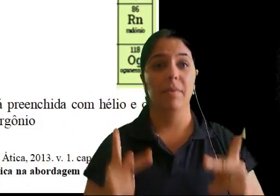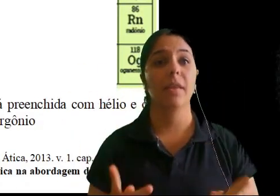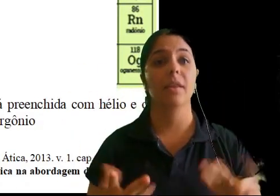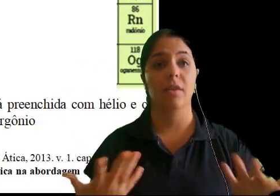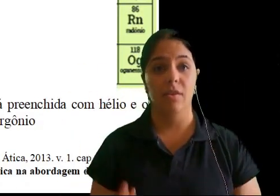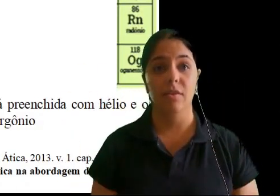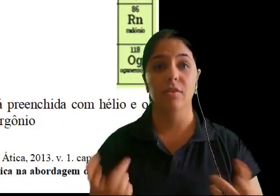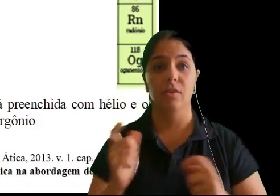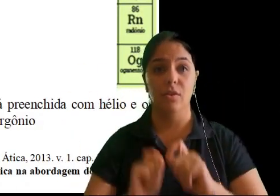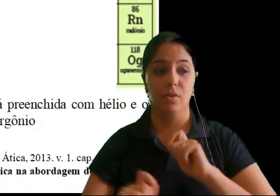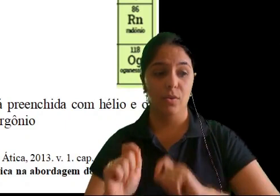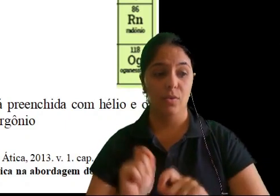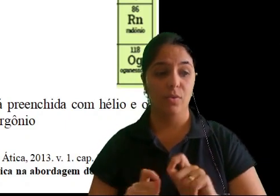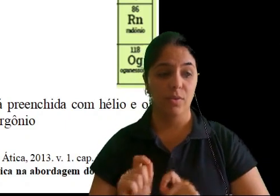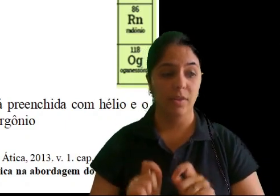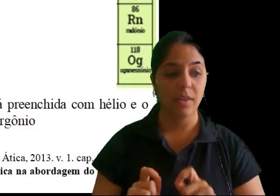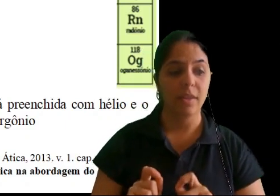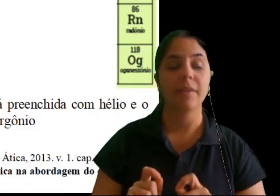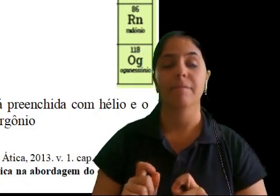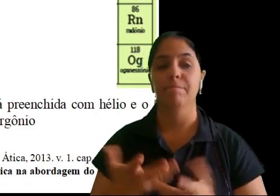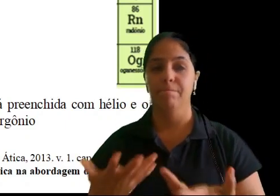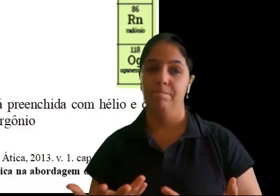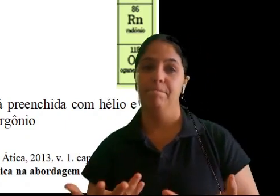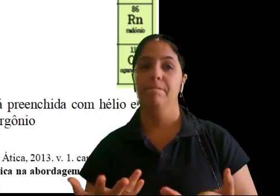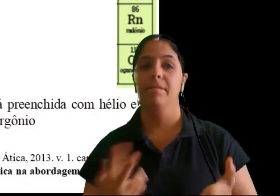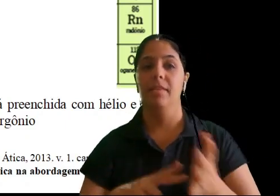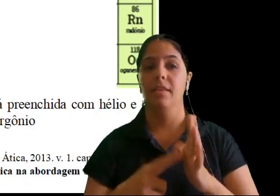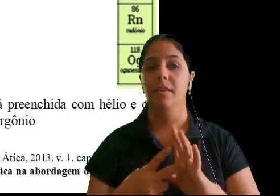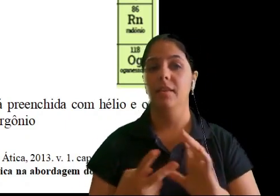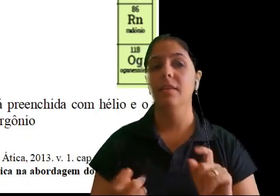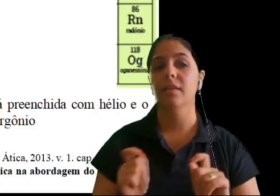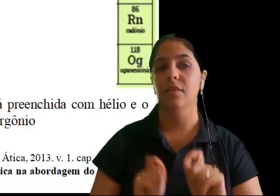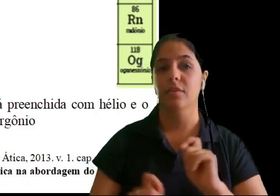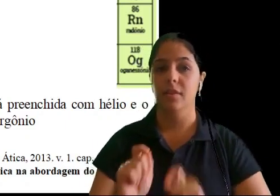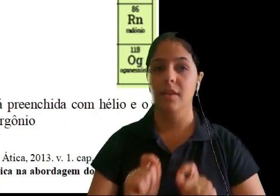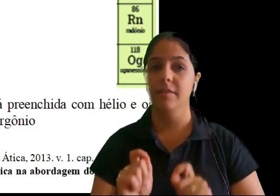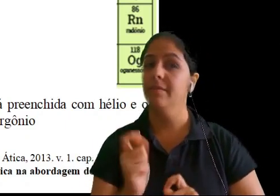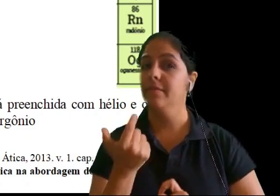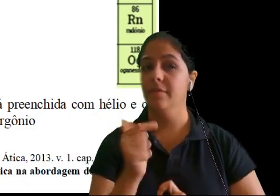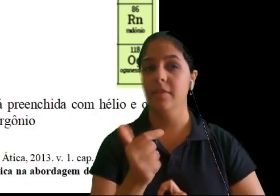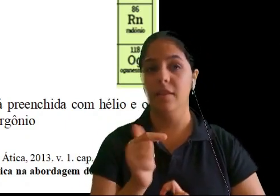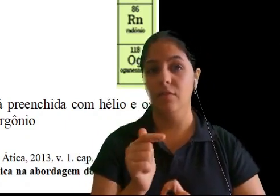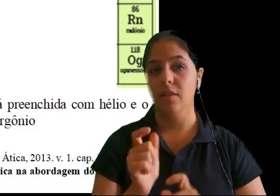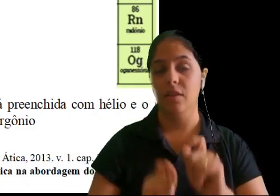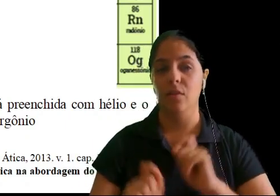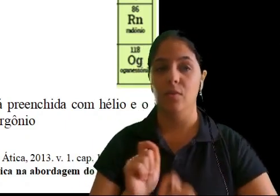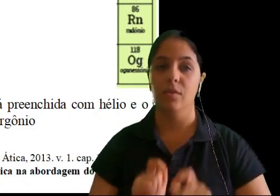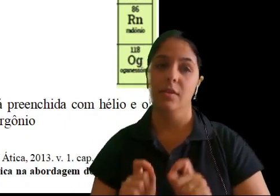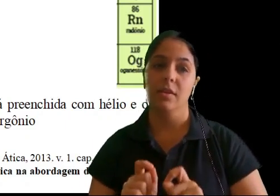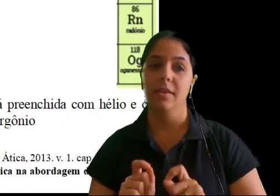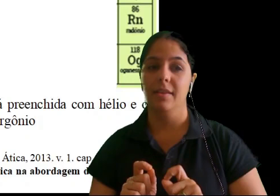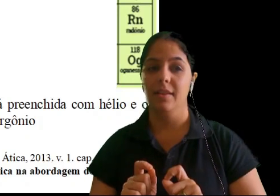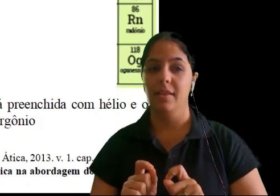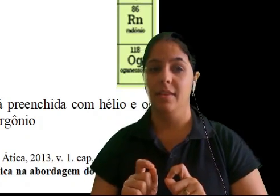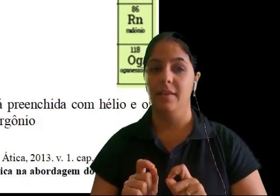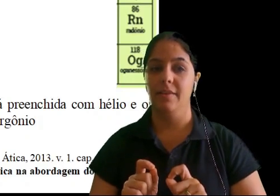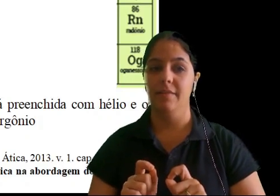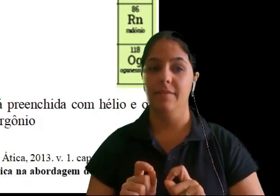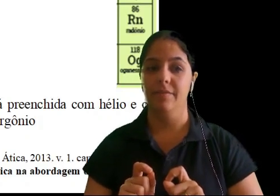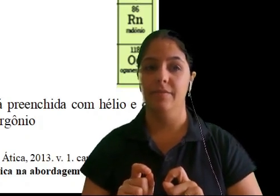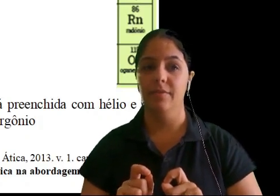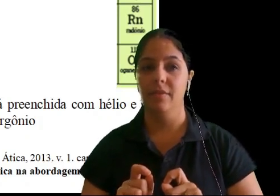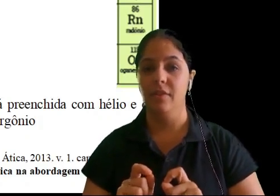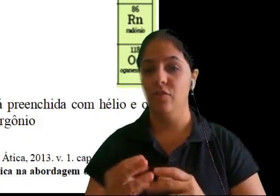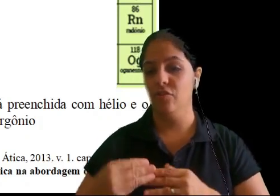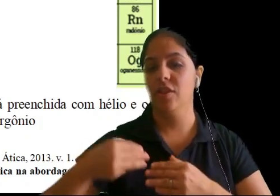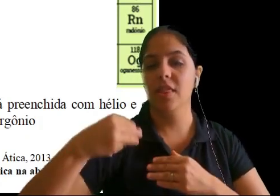periódica. Eles são inertes e estáveis, ou seja, eles não possuem a tendência nem de doar